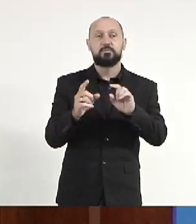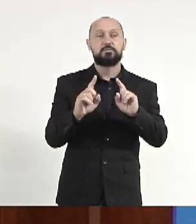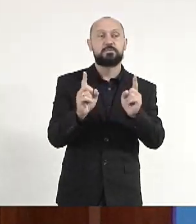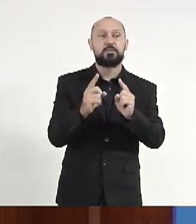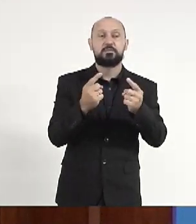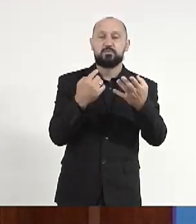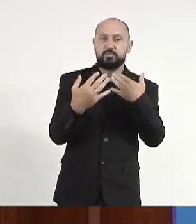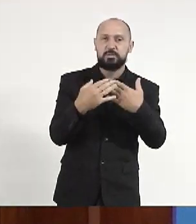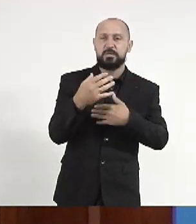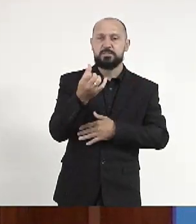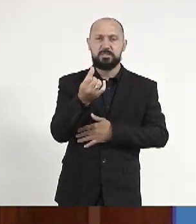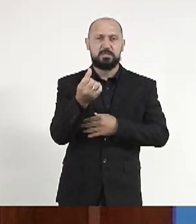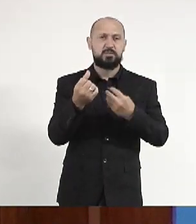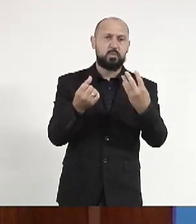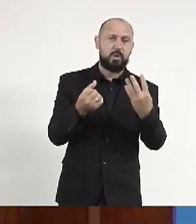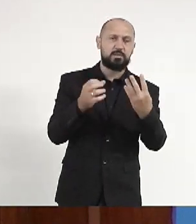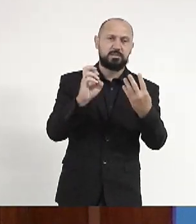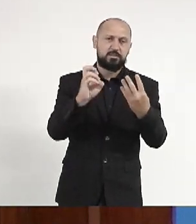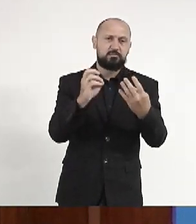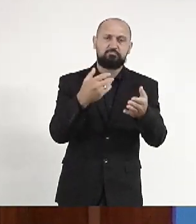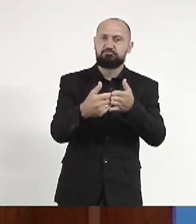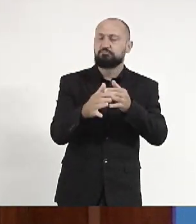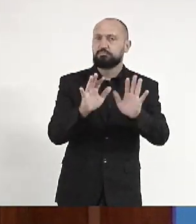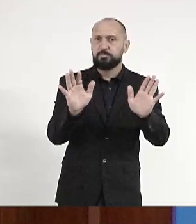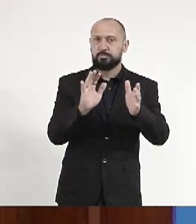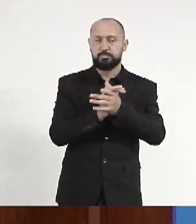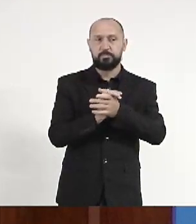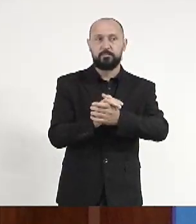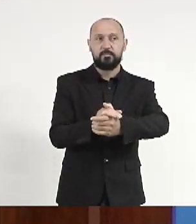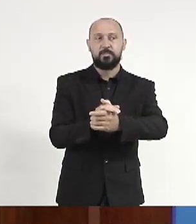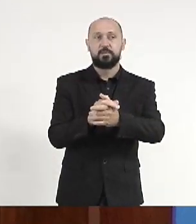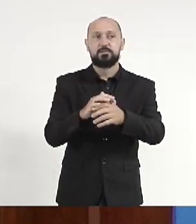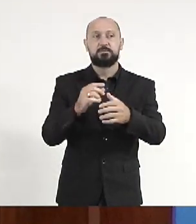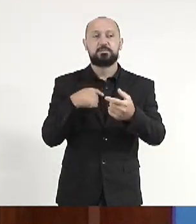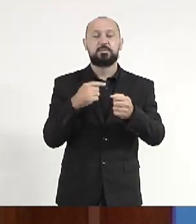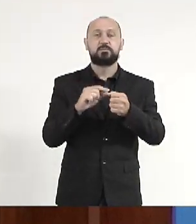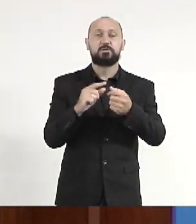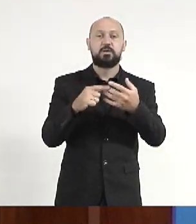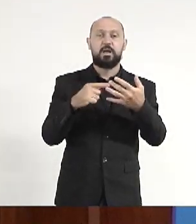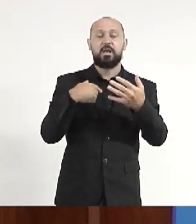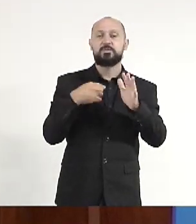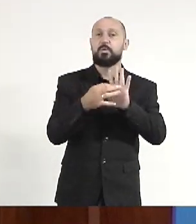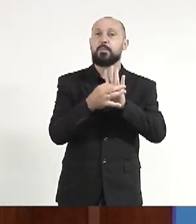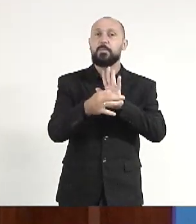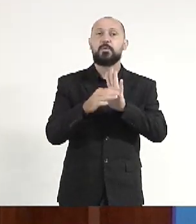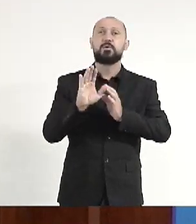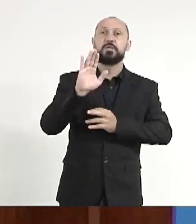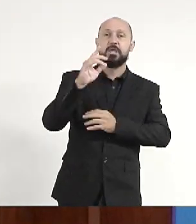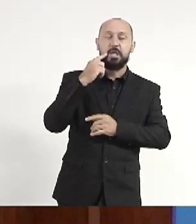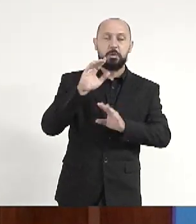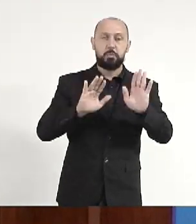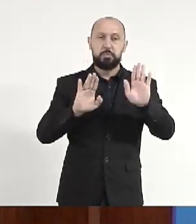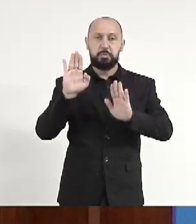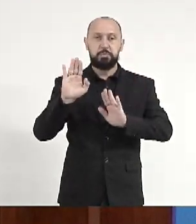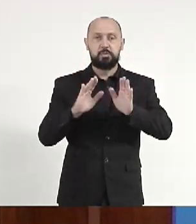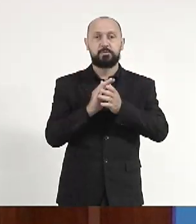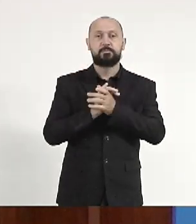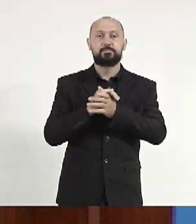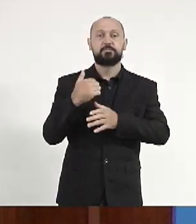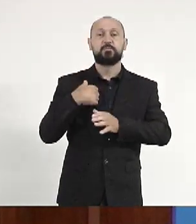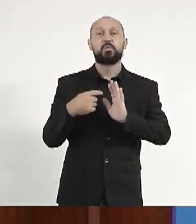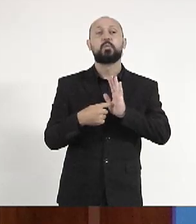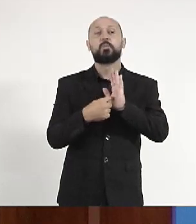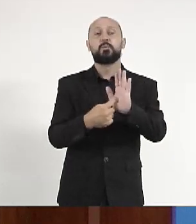discutir se é 6 anos, se é 4, se é 5, né? Aí são várias as teses que defendem uma ou outra. O que eu